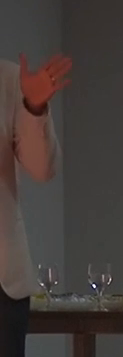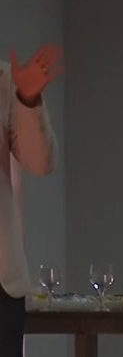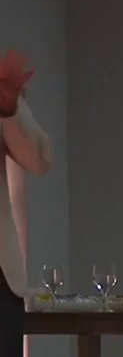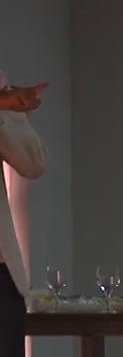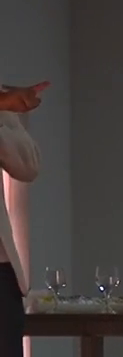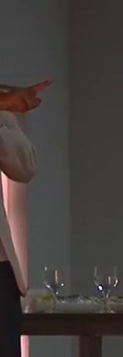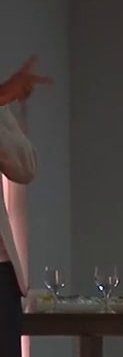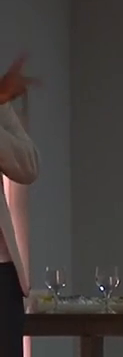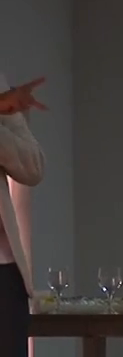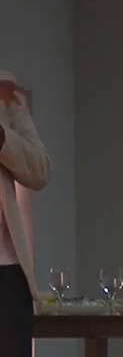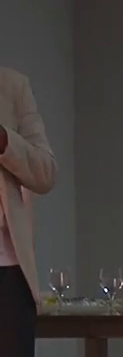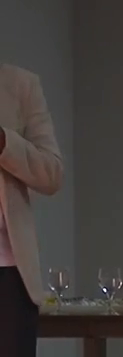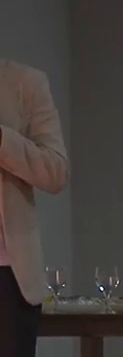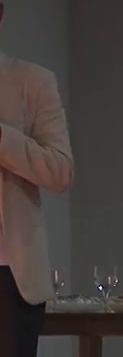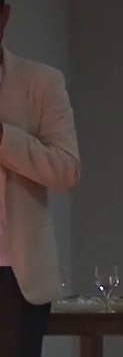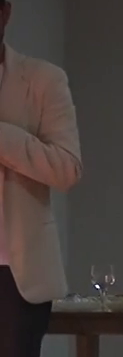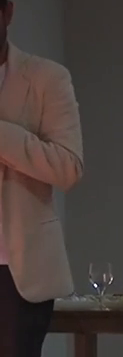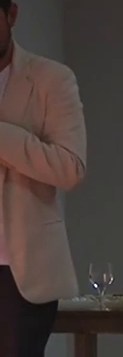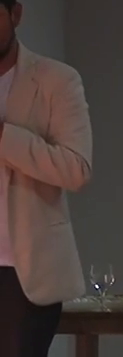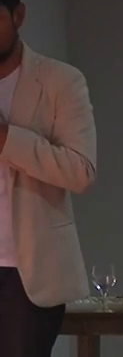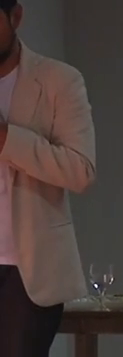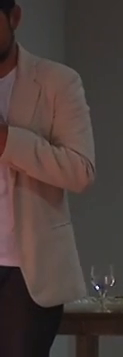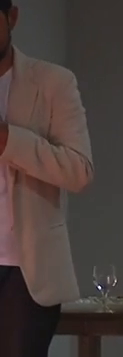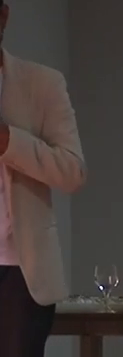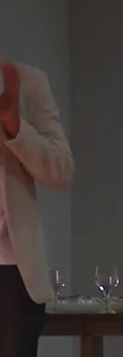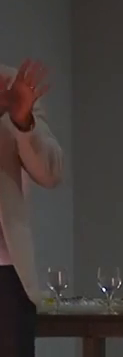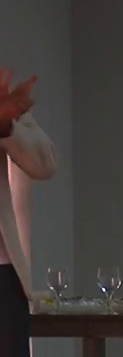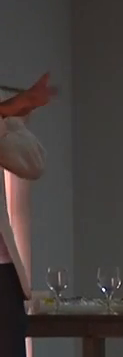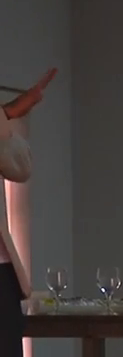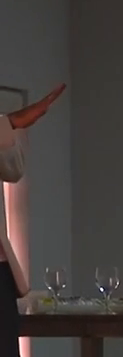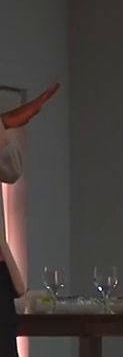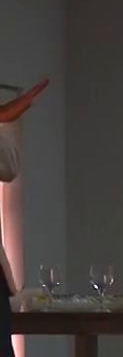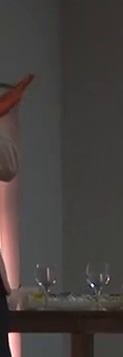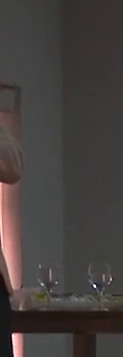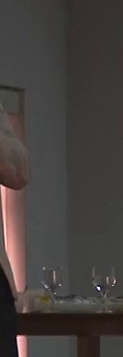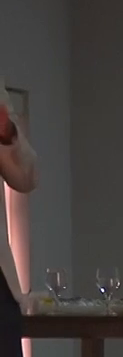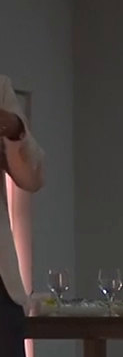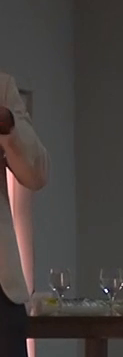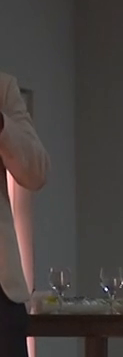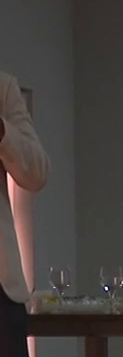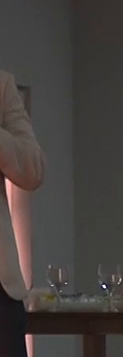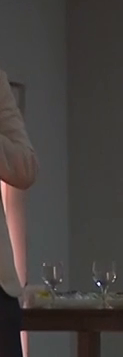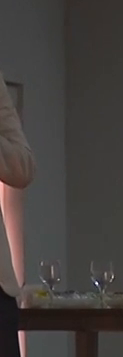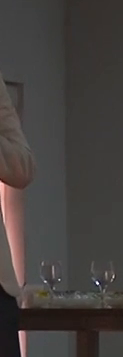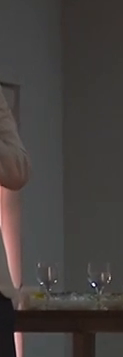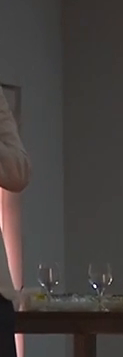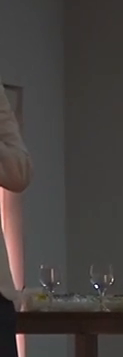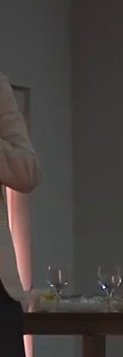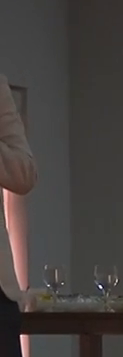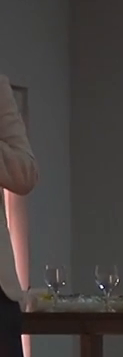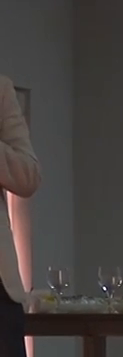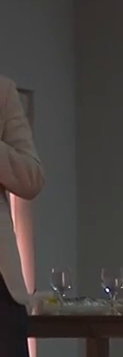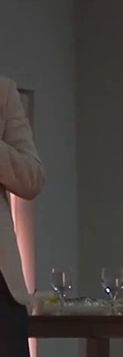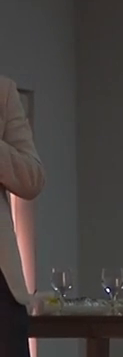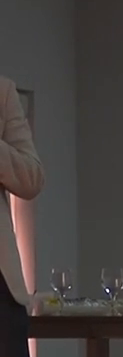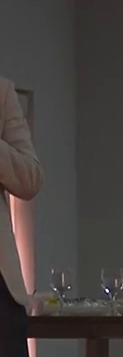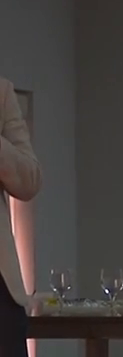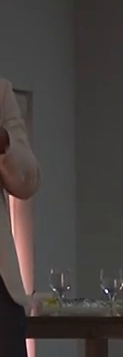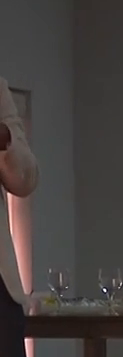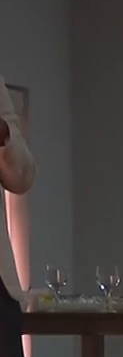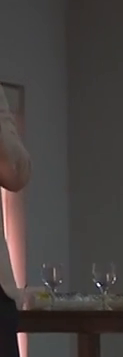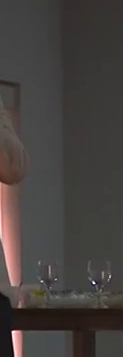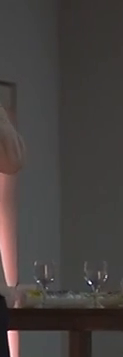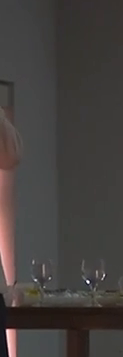professora Anália é: os regimentos internos dos campi estão previstos no regimento